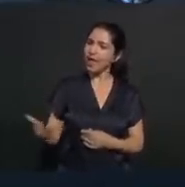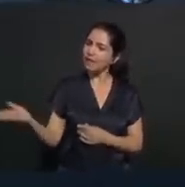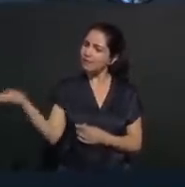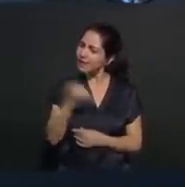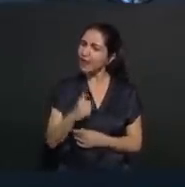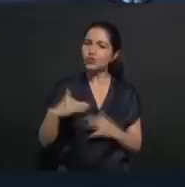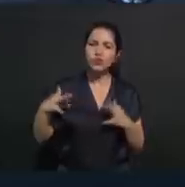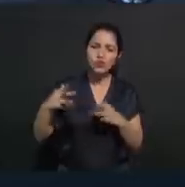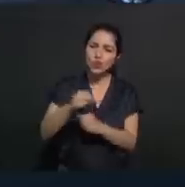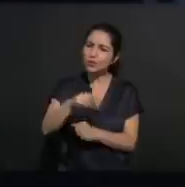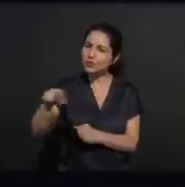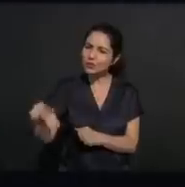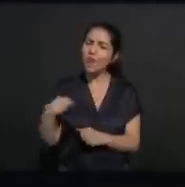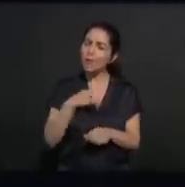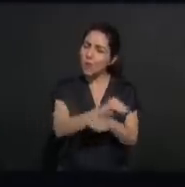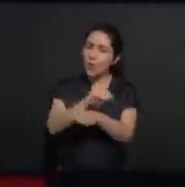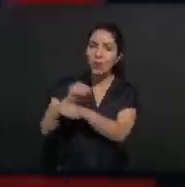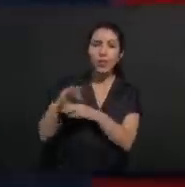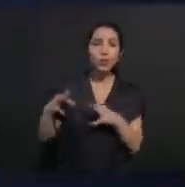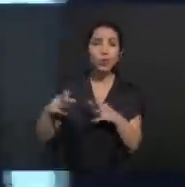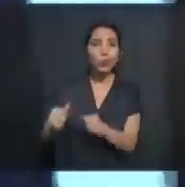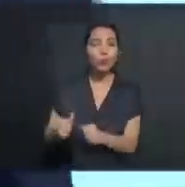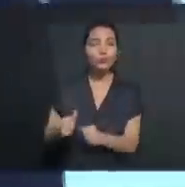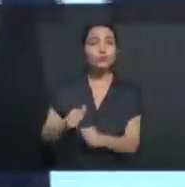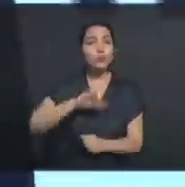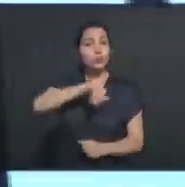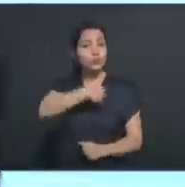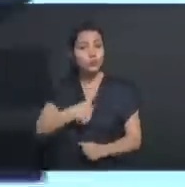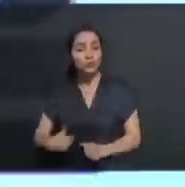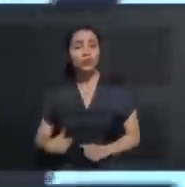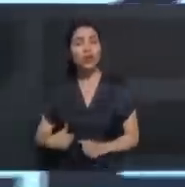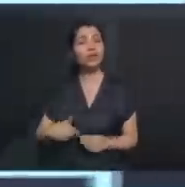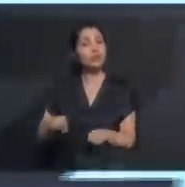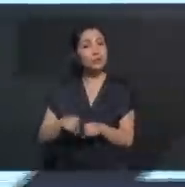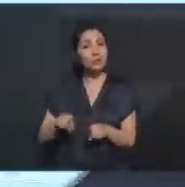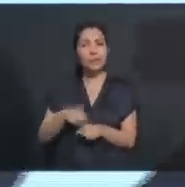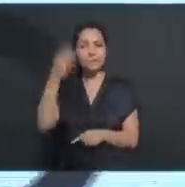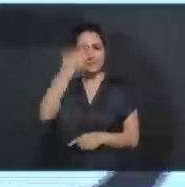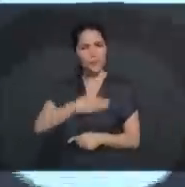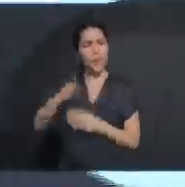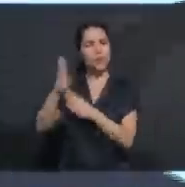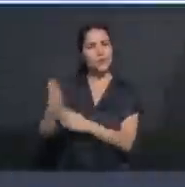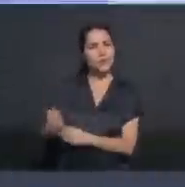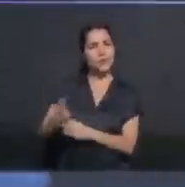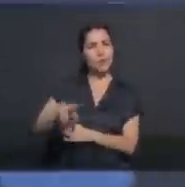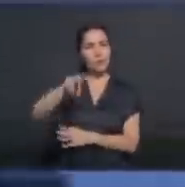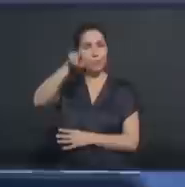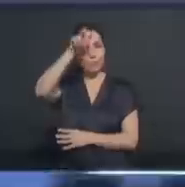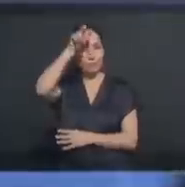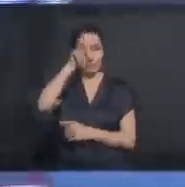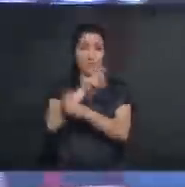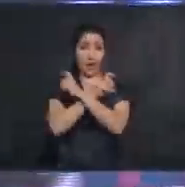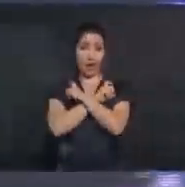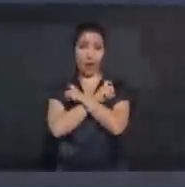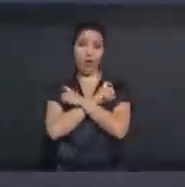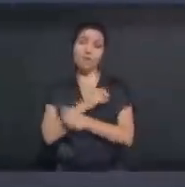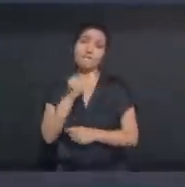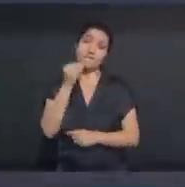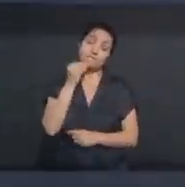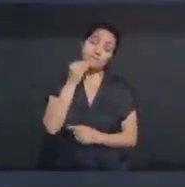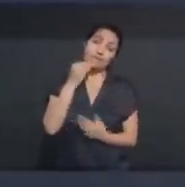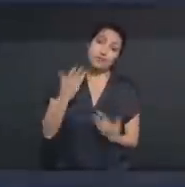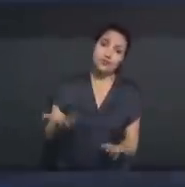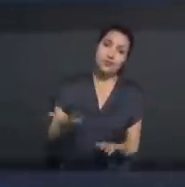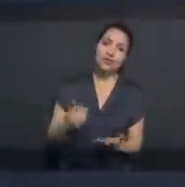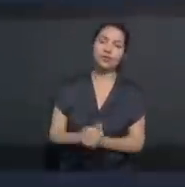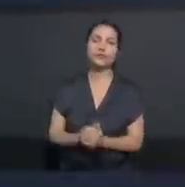Quem faz isso, gente? Menino fiel, foi fiel ao faraó. Podia falar: faraó, eu vou dar um golpe nesse idiota,